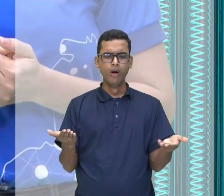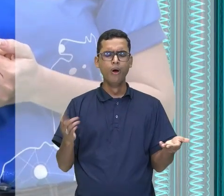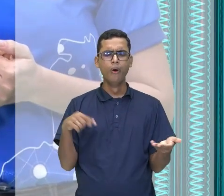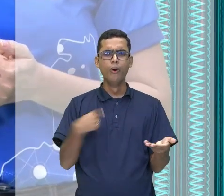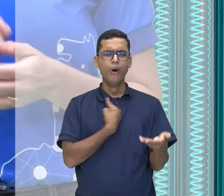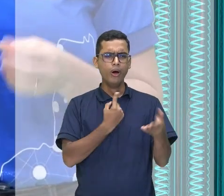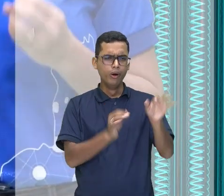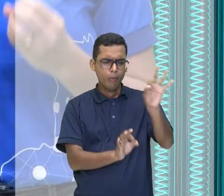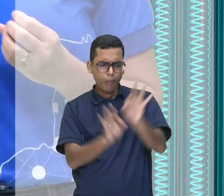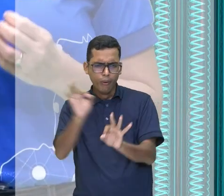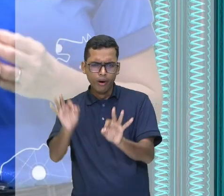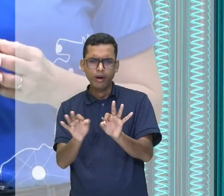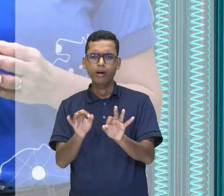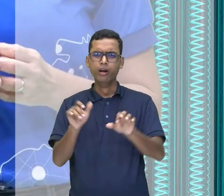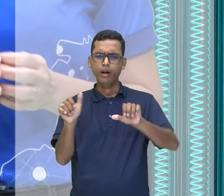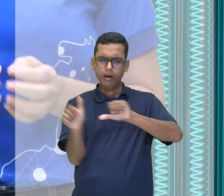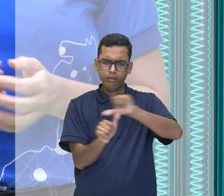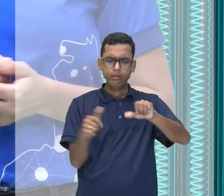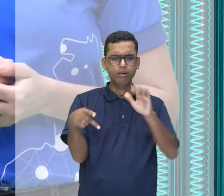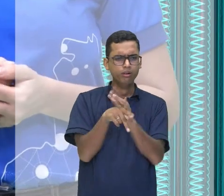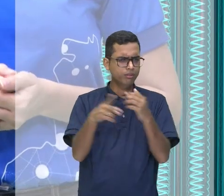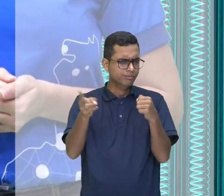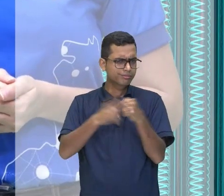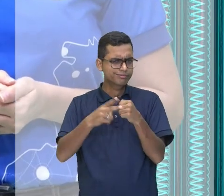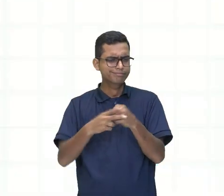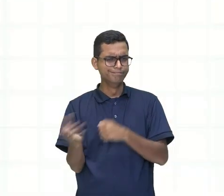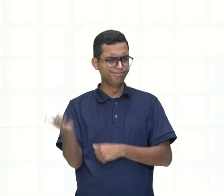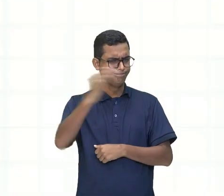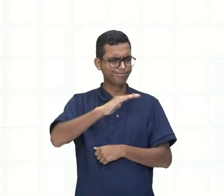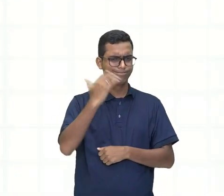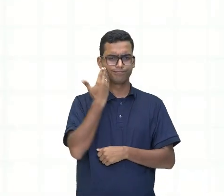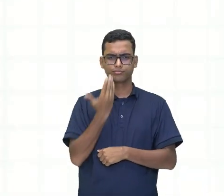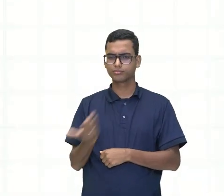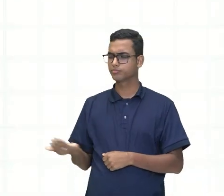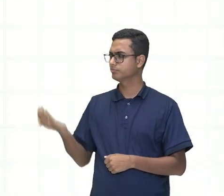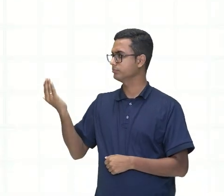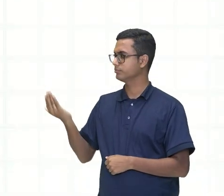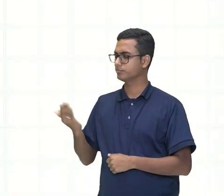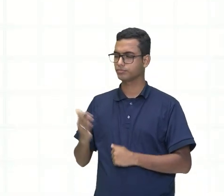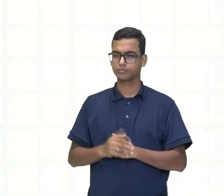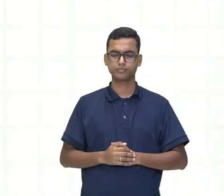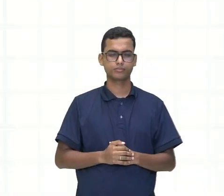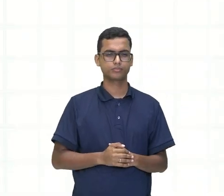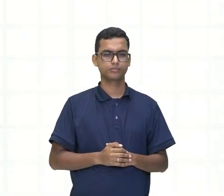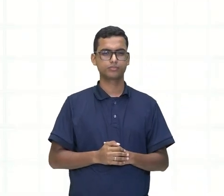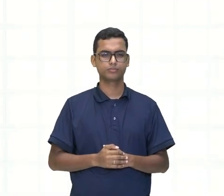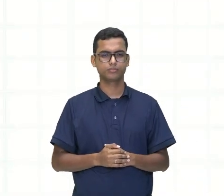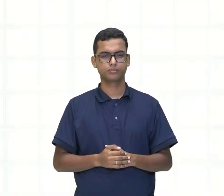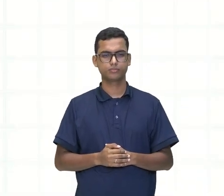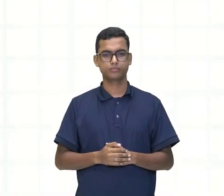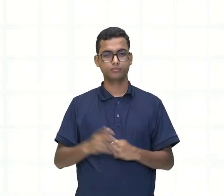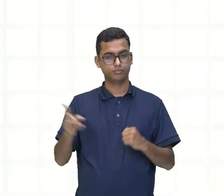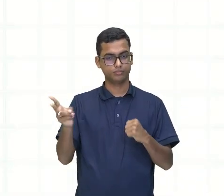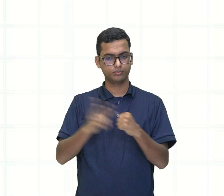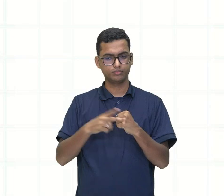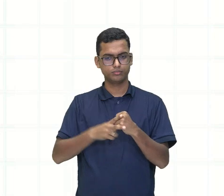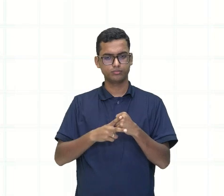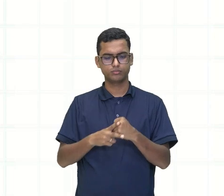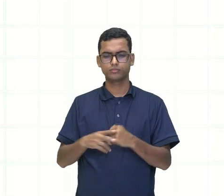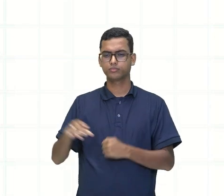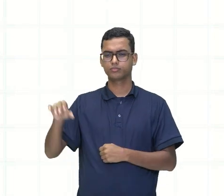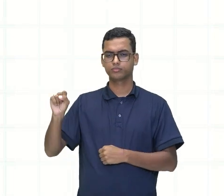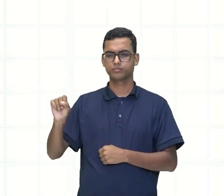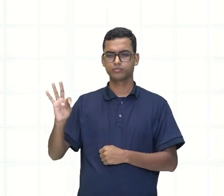fazer aqui junto comigo uma transformação dos verbos? Acompanhe. Então, olha só, o verbo study e o verbo dance, como é que